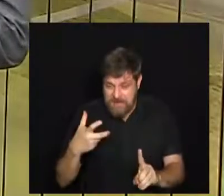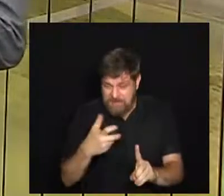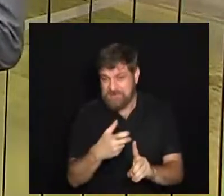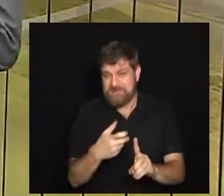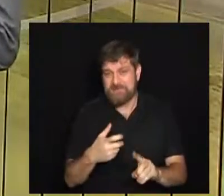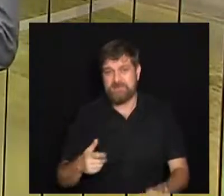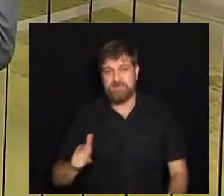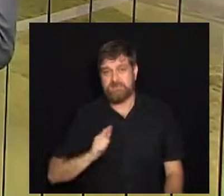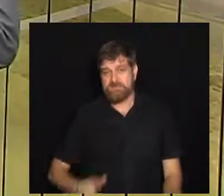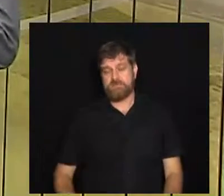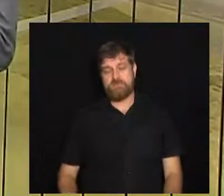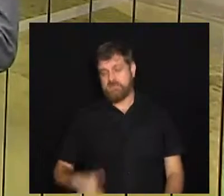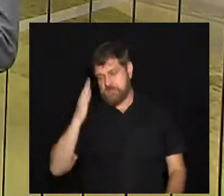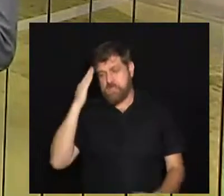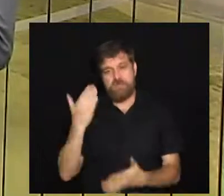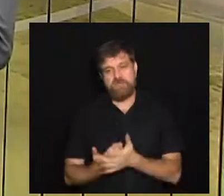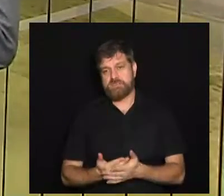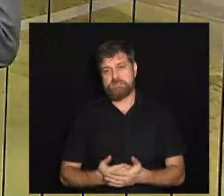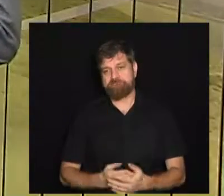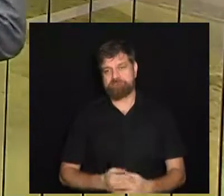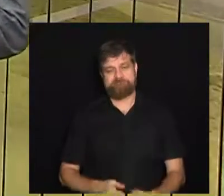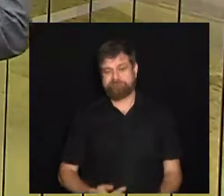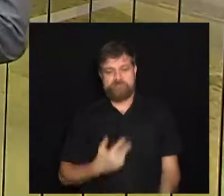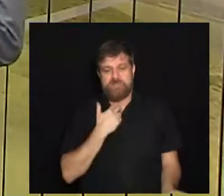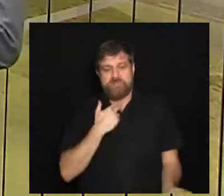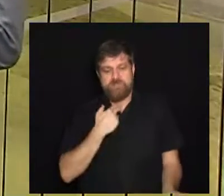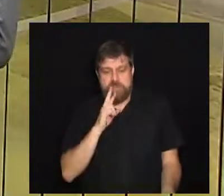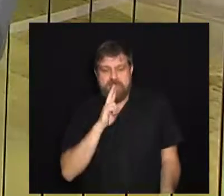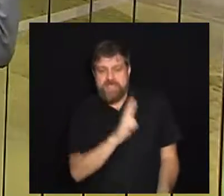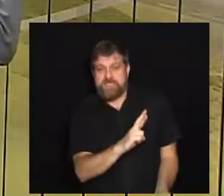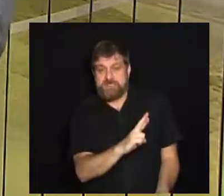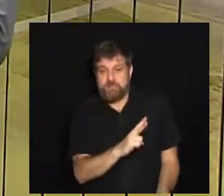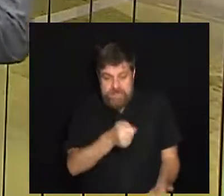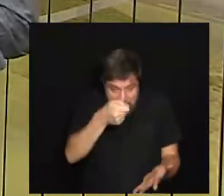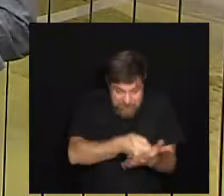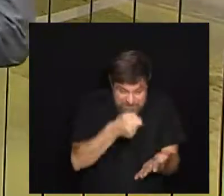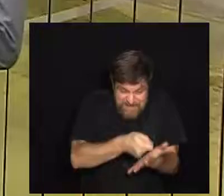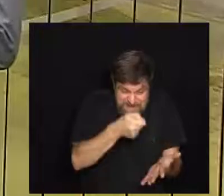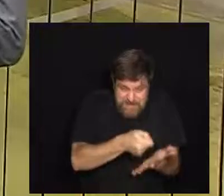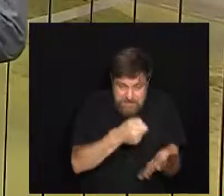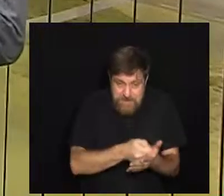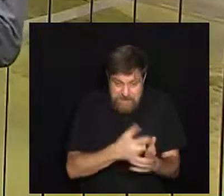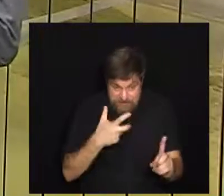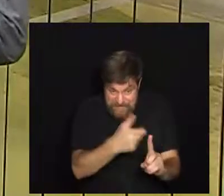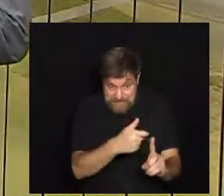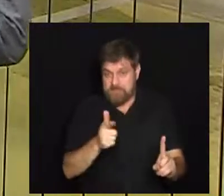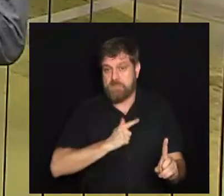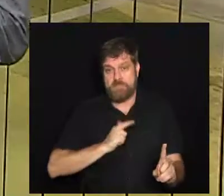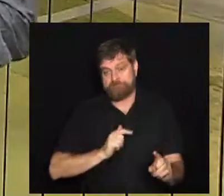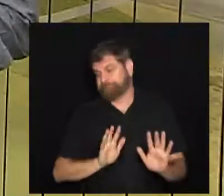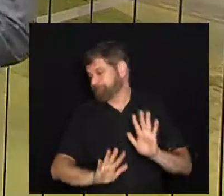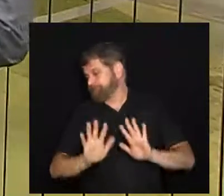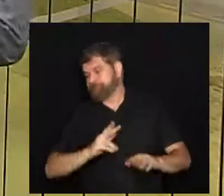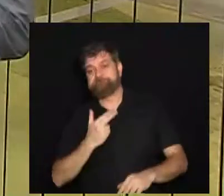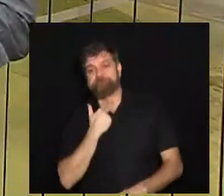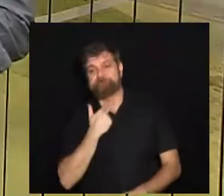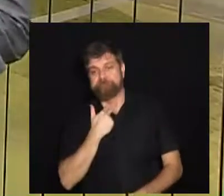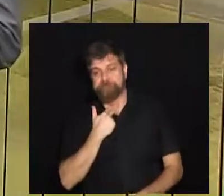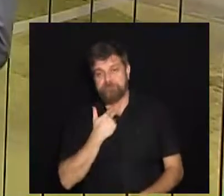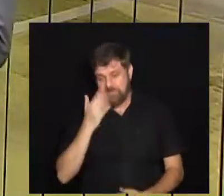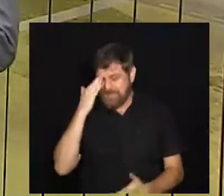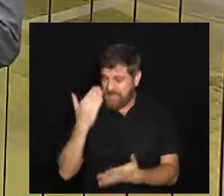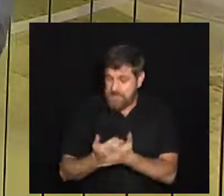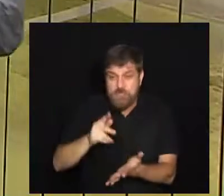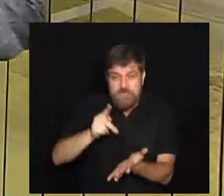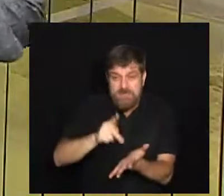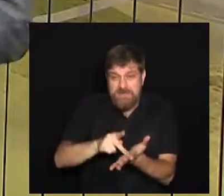curto o exercício desse tipo mera adivinhação ok tá não dá para fazer nenhuma afirmação categórica desse tipo né mas o que a gente pode falar com